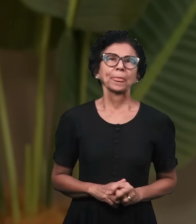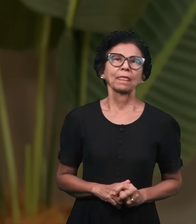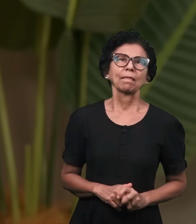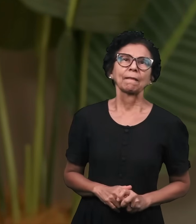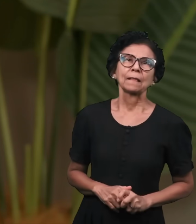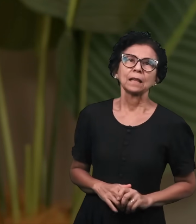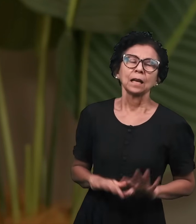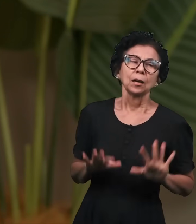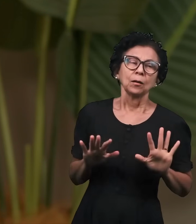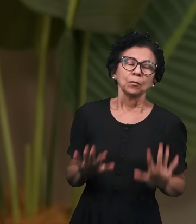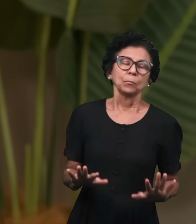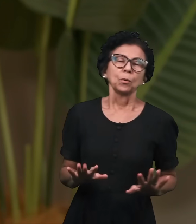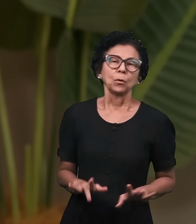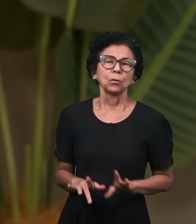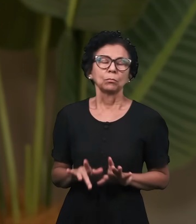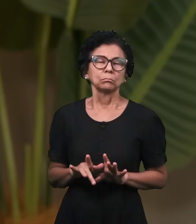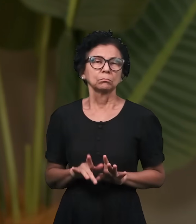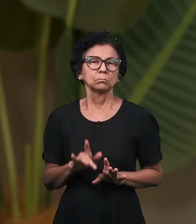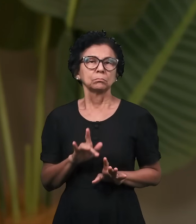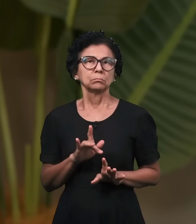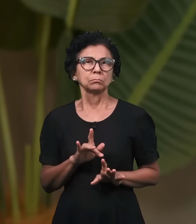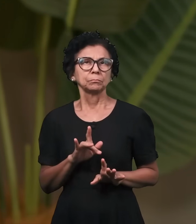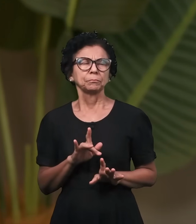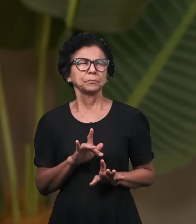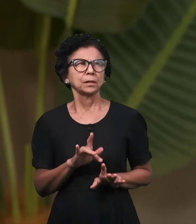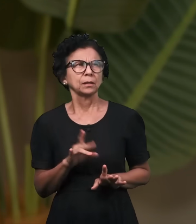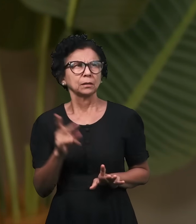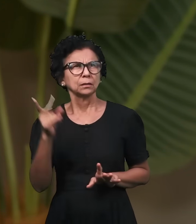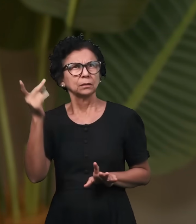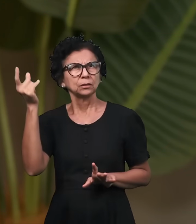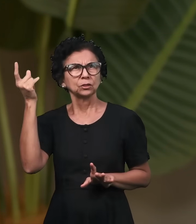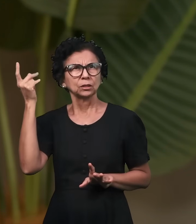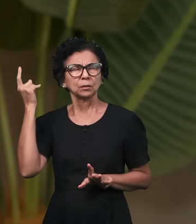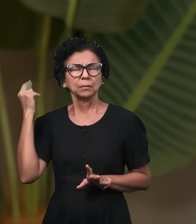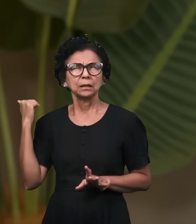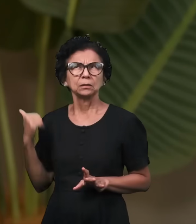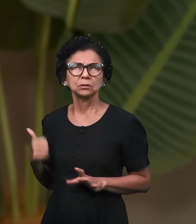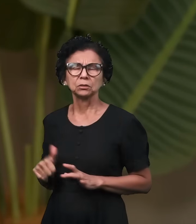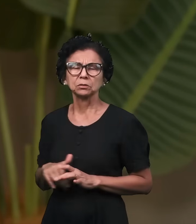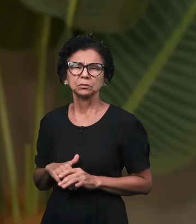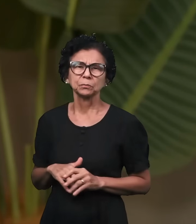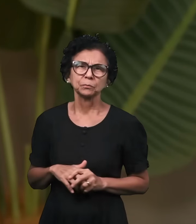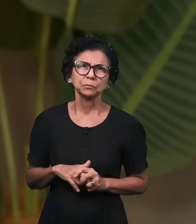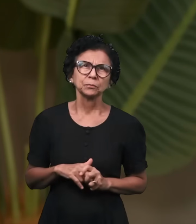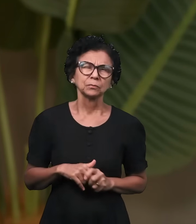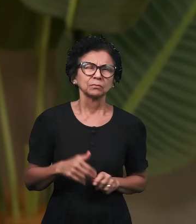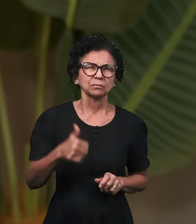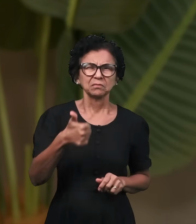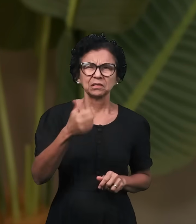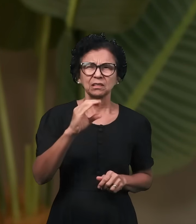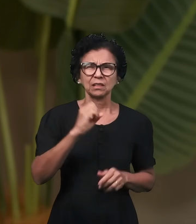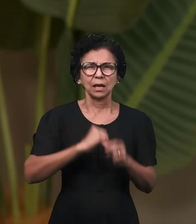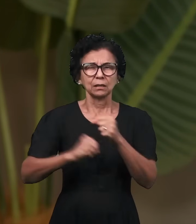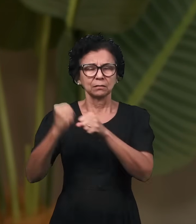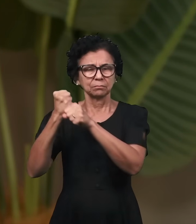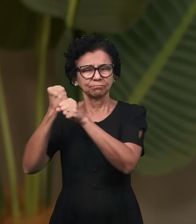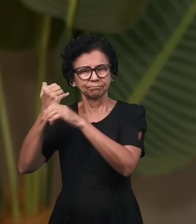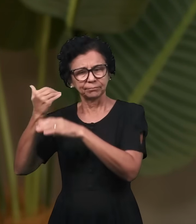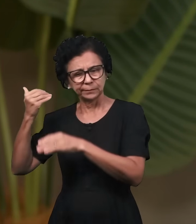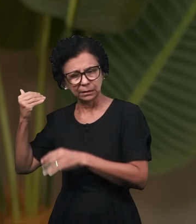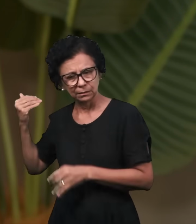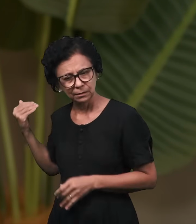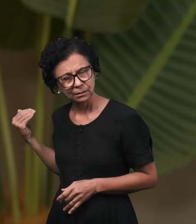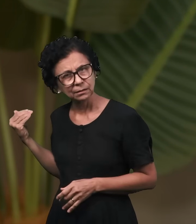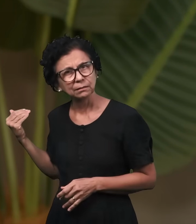sua. Não se ouvia tanto falar há 10 anos atrás, né?